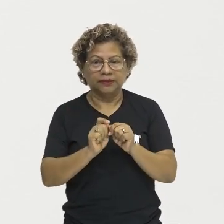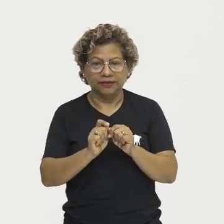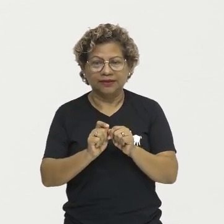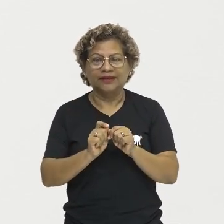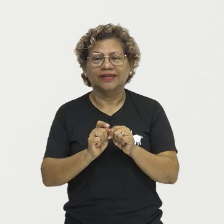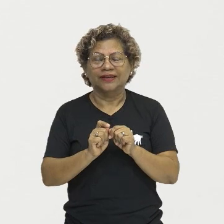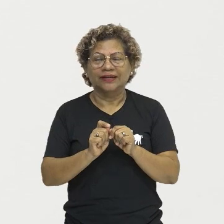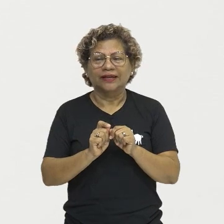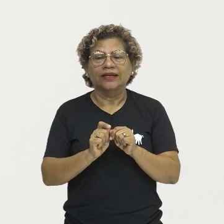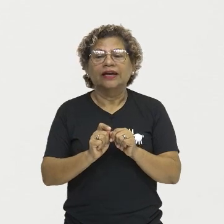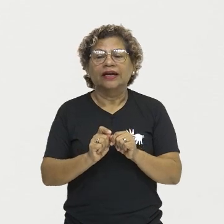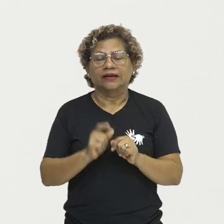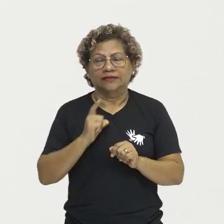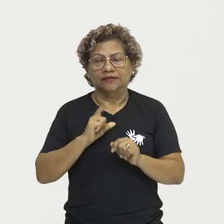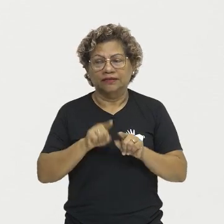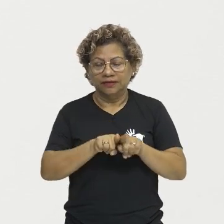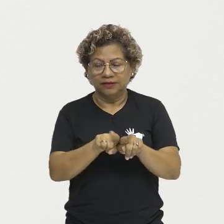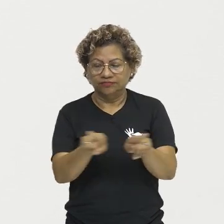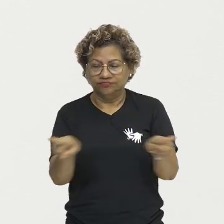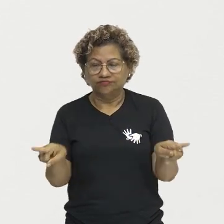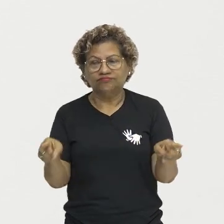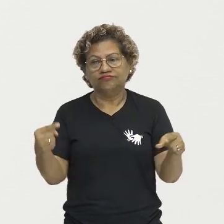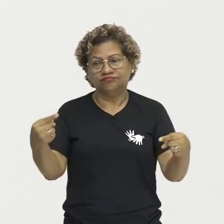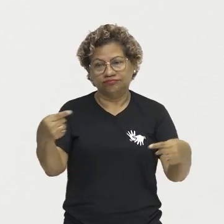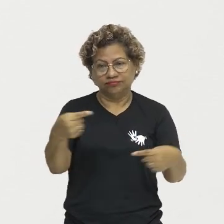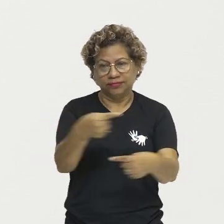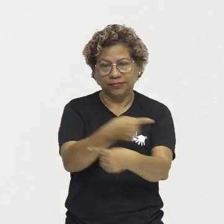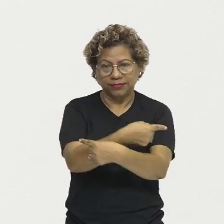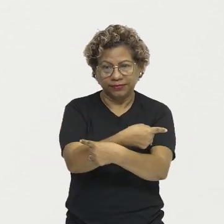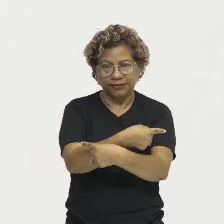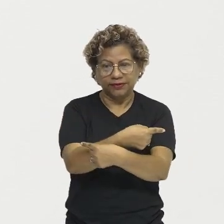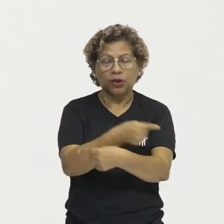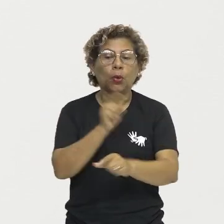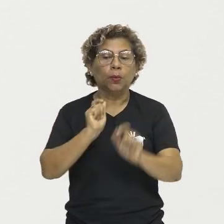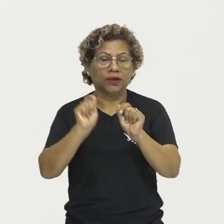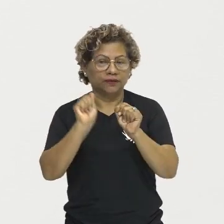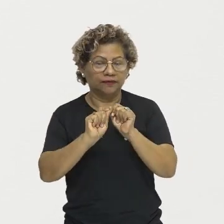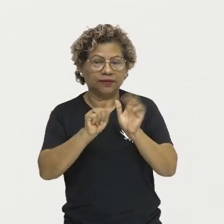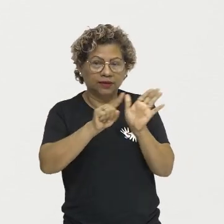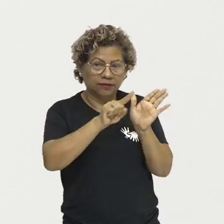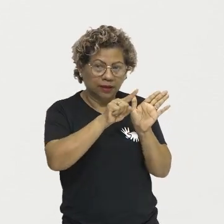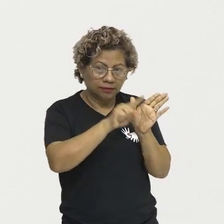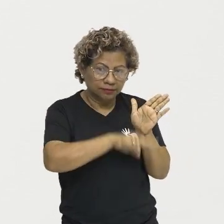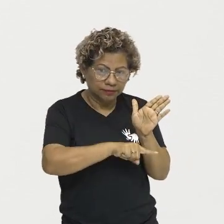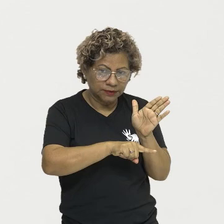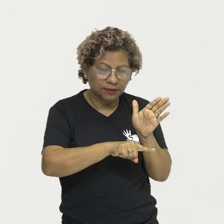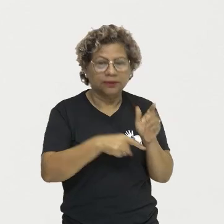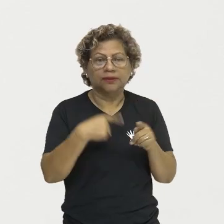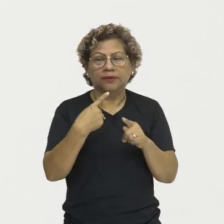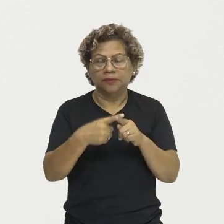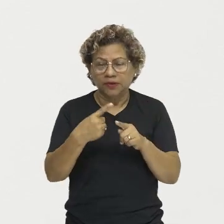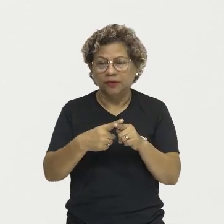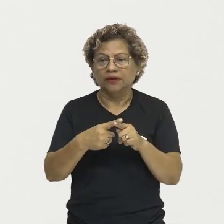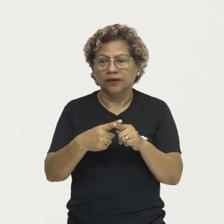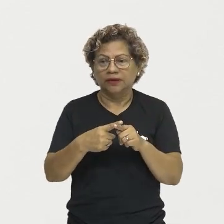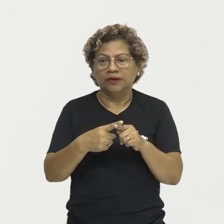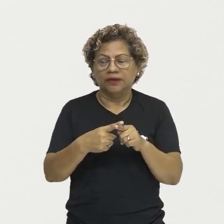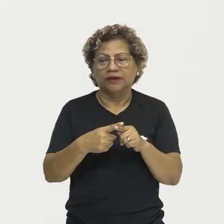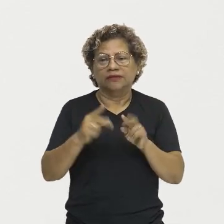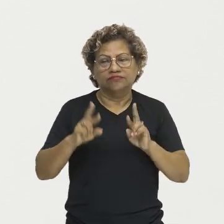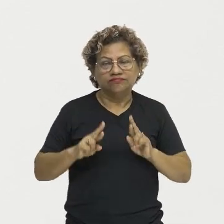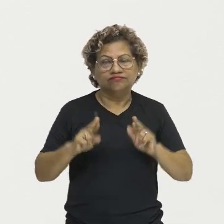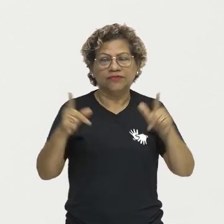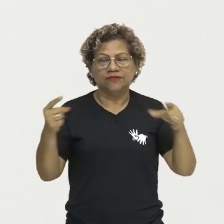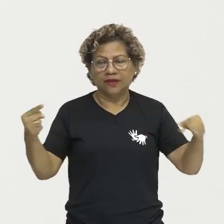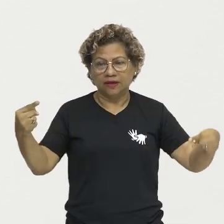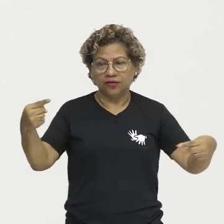aí, neste caso, pessoal, nós vamos subtrair uma força da outra, porque elas estão com sentidos opostos,